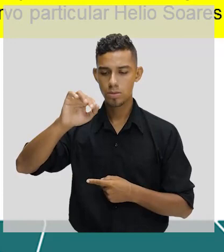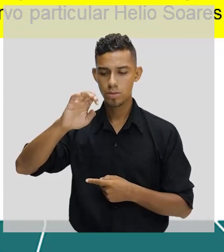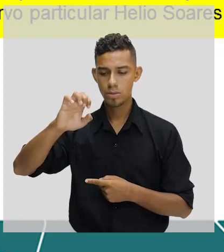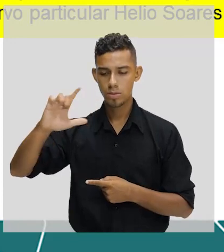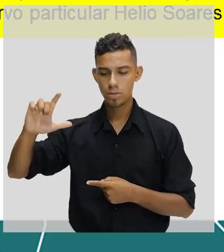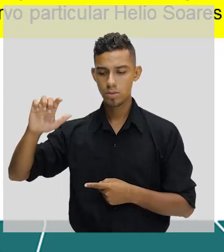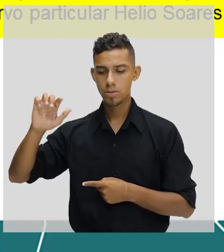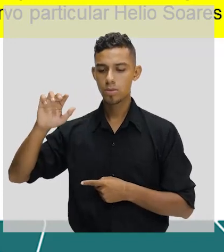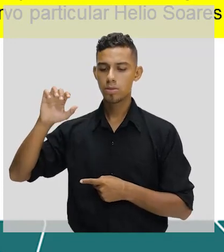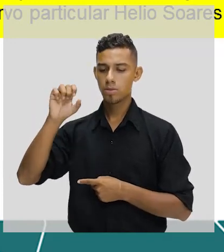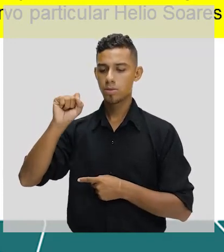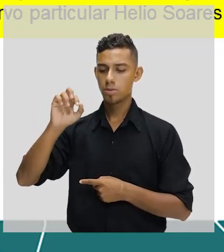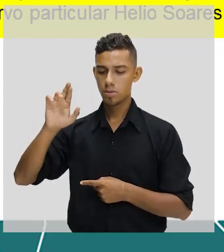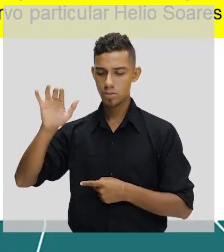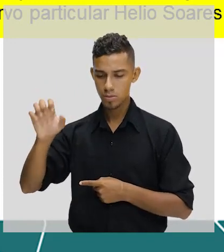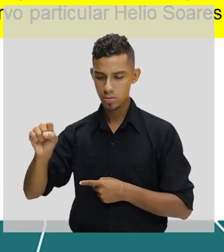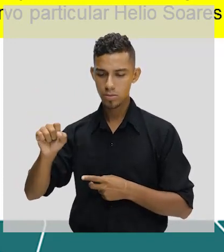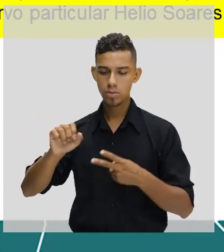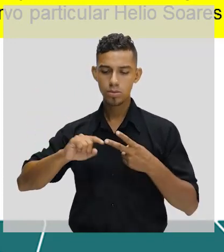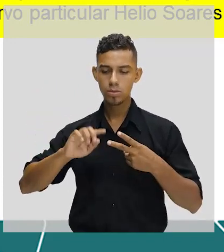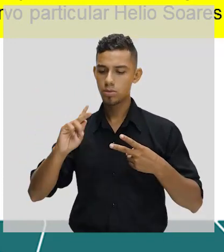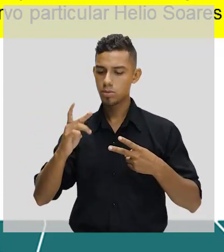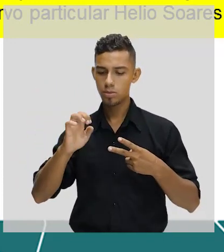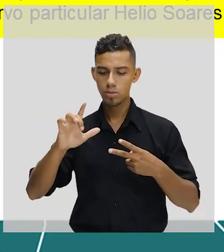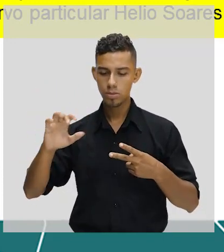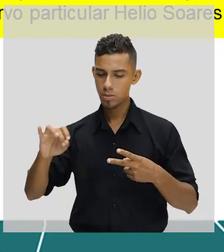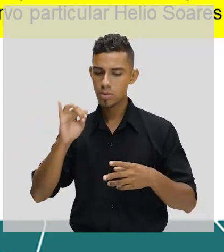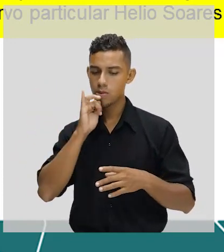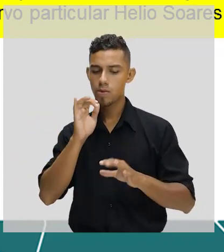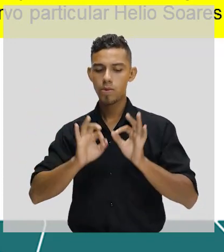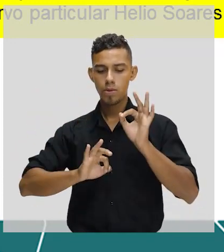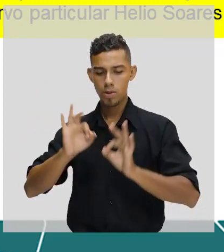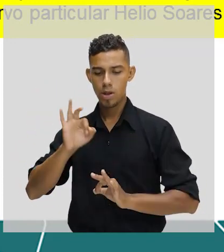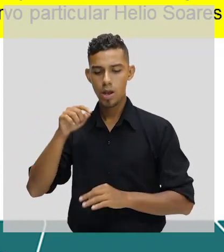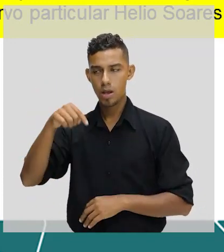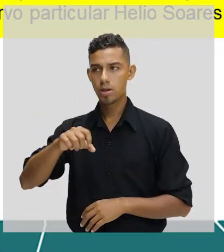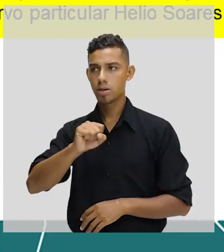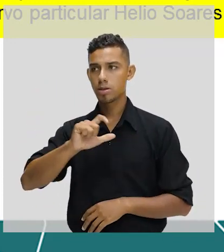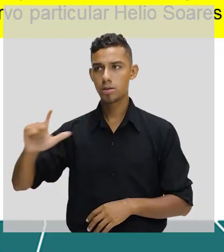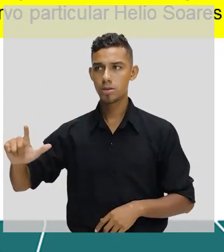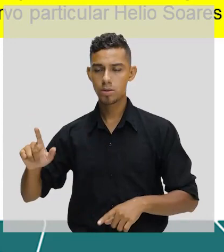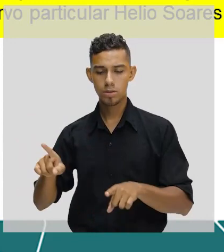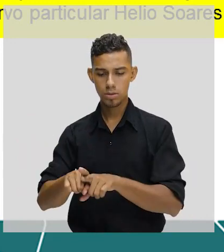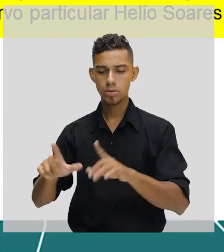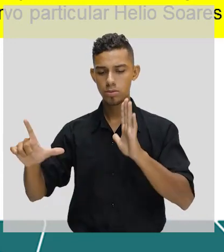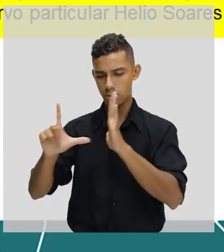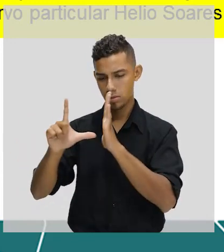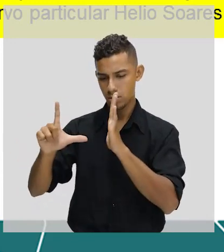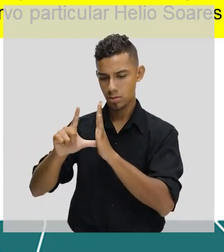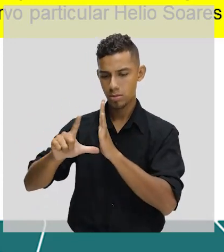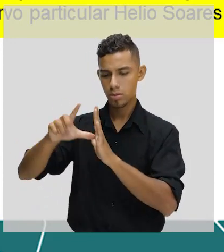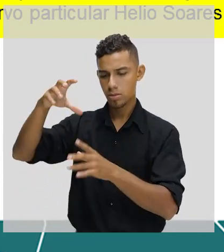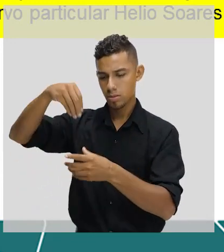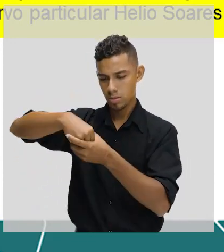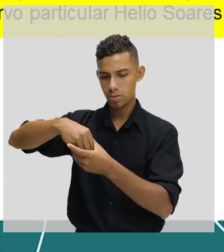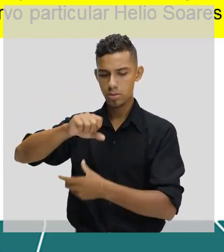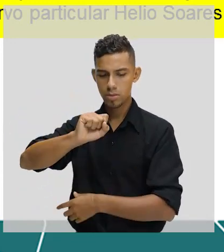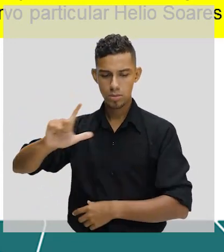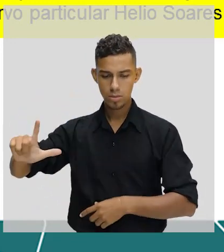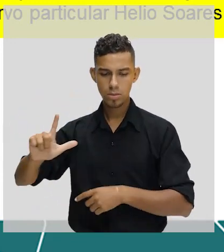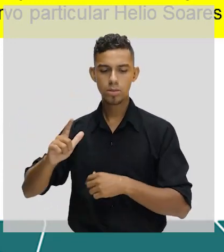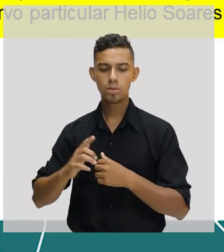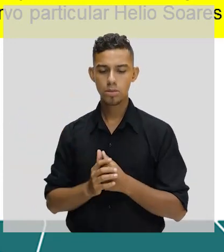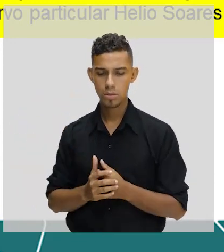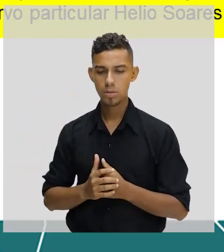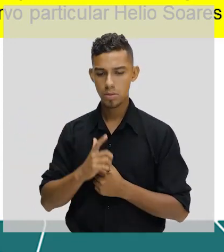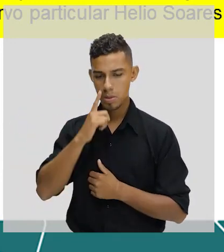é designer, o outro é arquiteto, e eles fazem murais e arte urbana aqui em São Luís. Isso aqui é a loja, é uma loja de materiais de construção muito conhecida aqui em São Luís, que eu não vou falar o